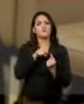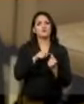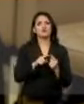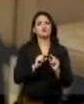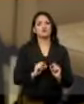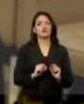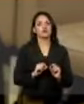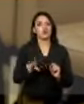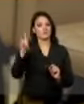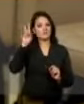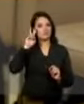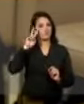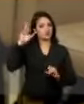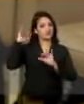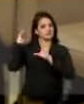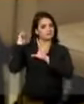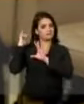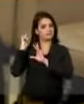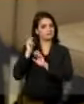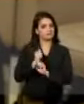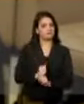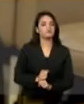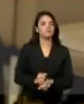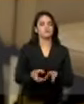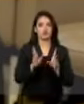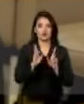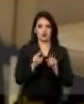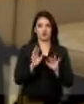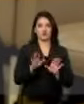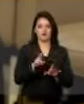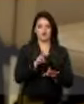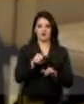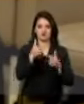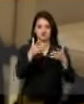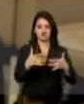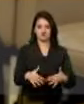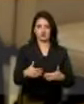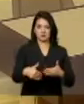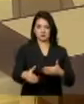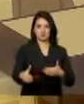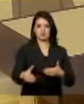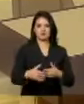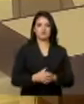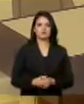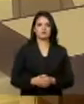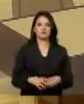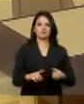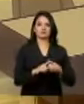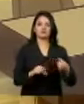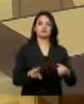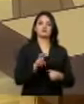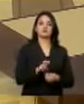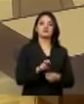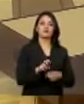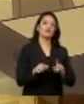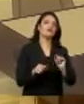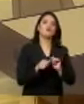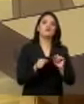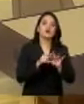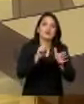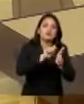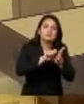Historicamente, como nós demonstraremos, ele foi redigido com o